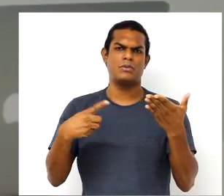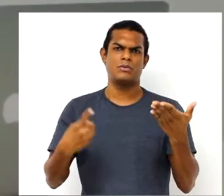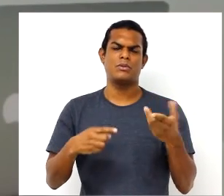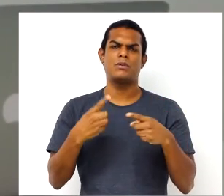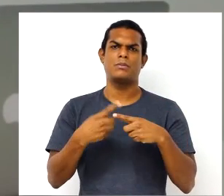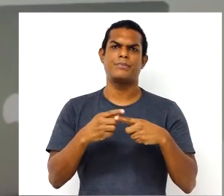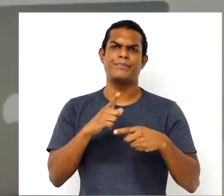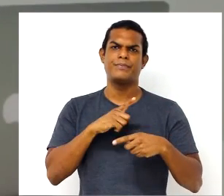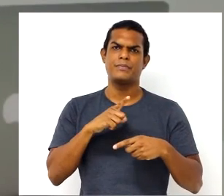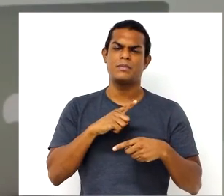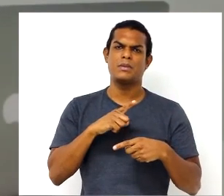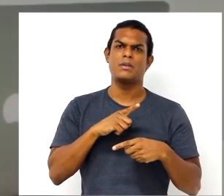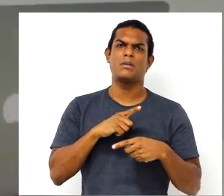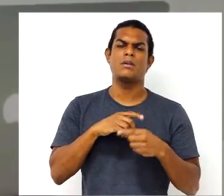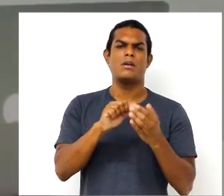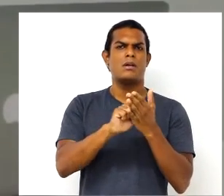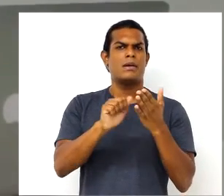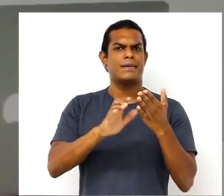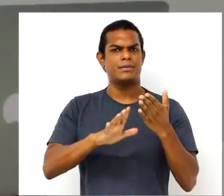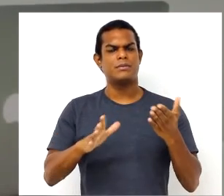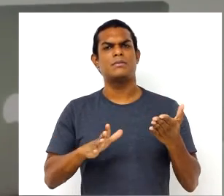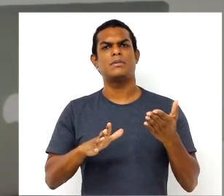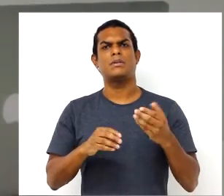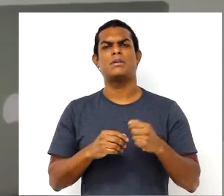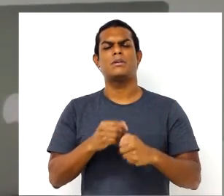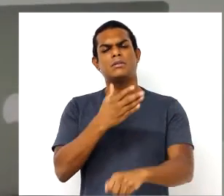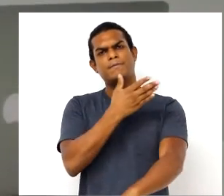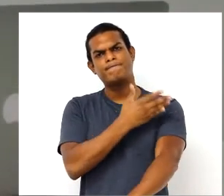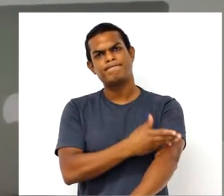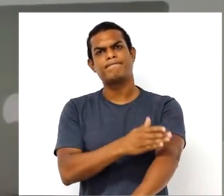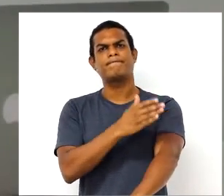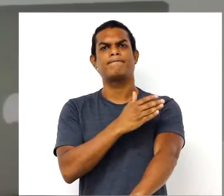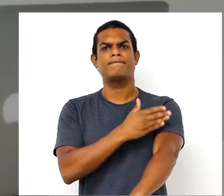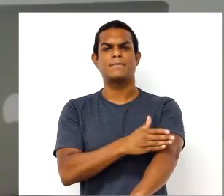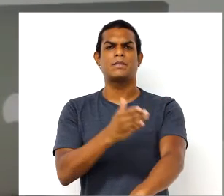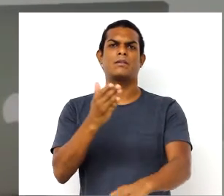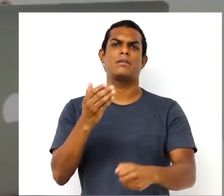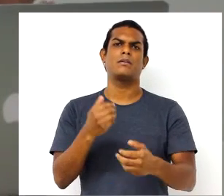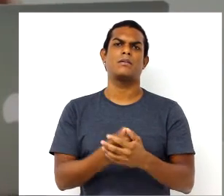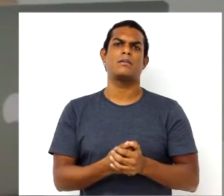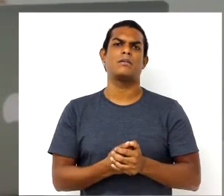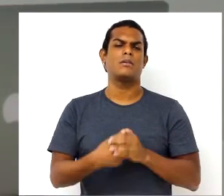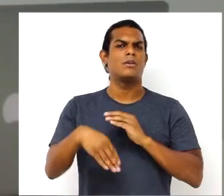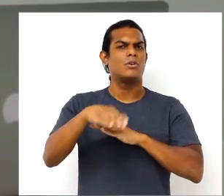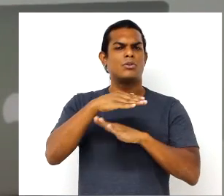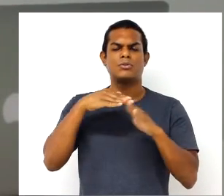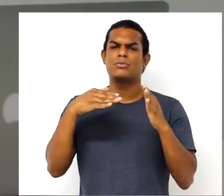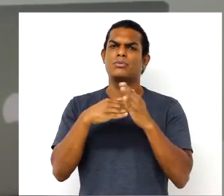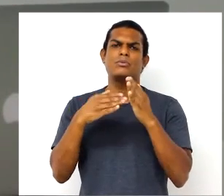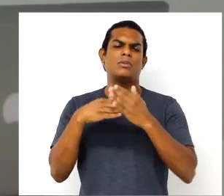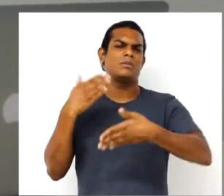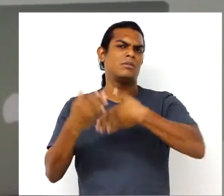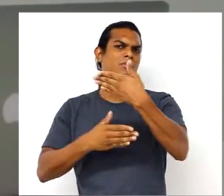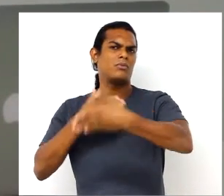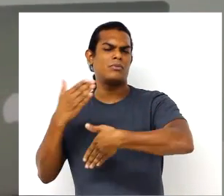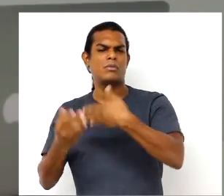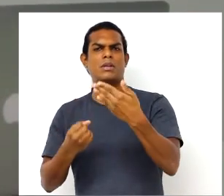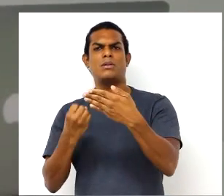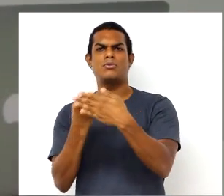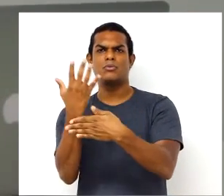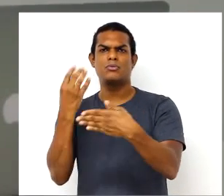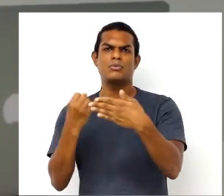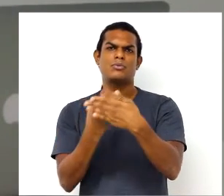lá teremos a oportunidade de treinar, de exercitar toda essa construção textual, tendo